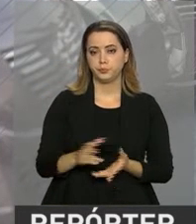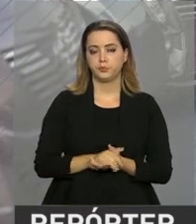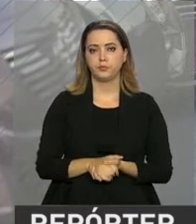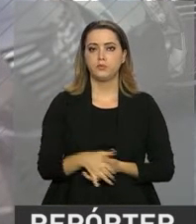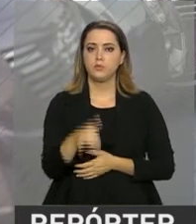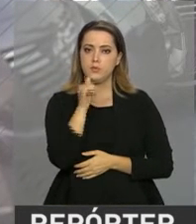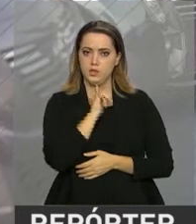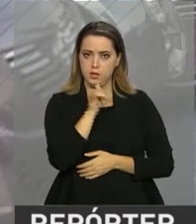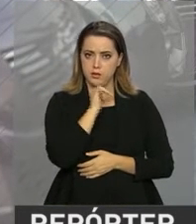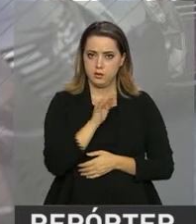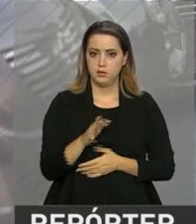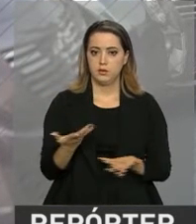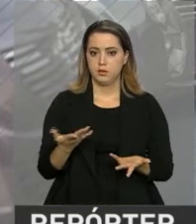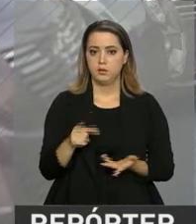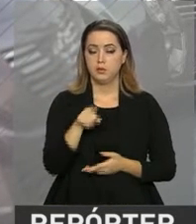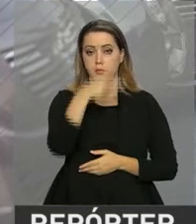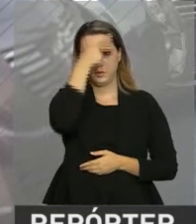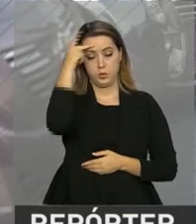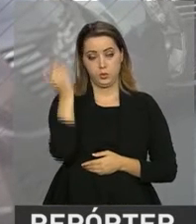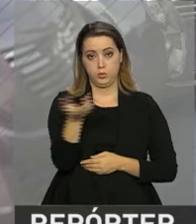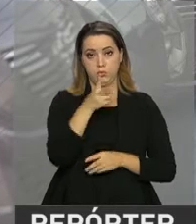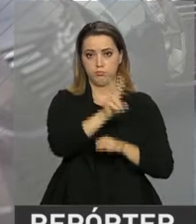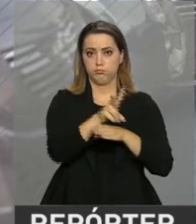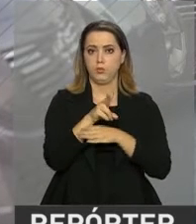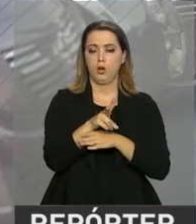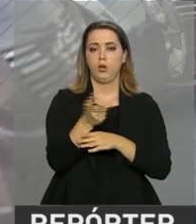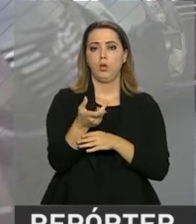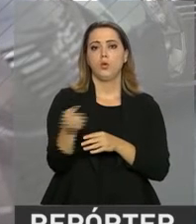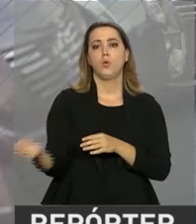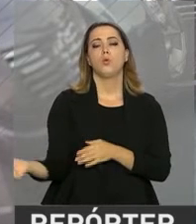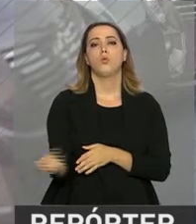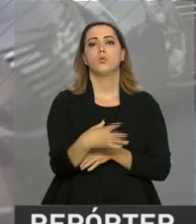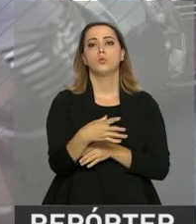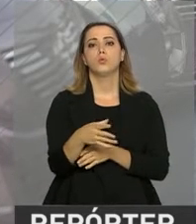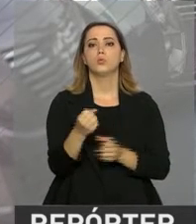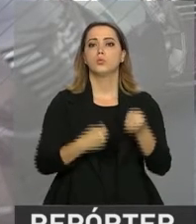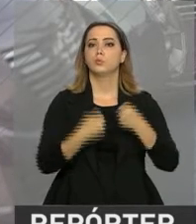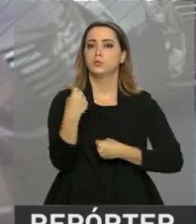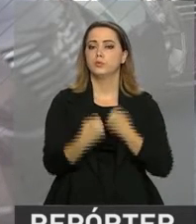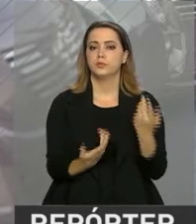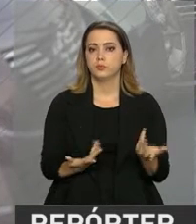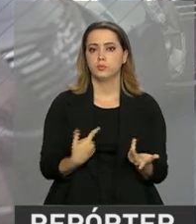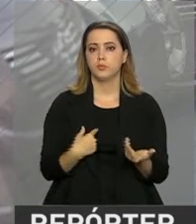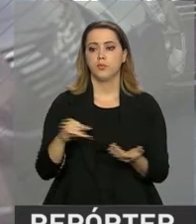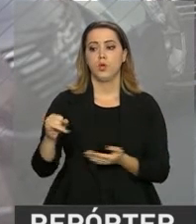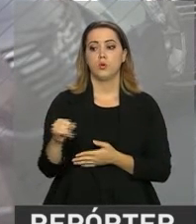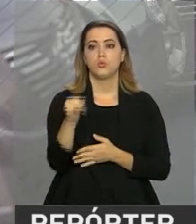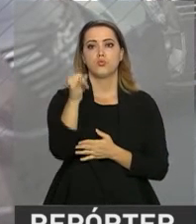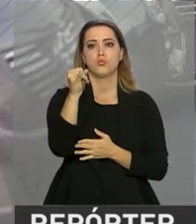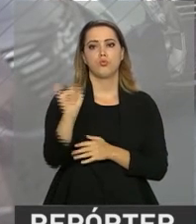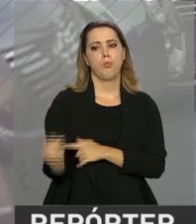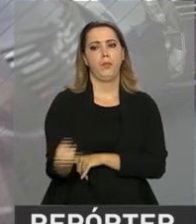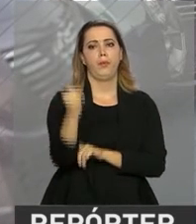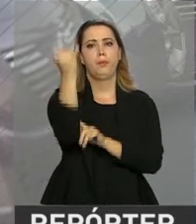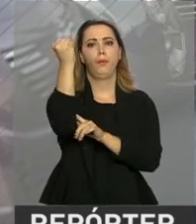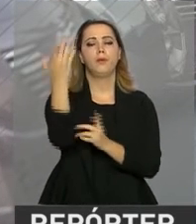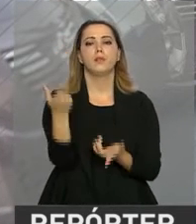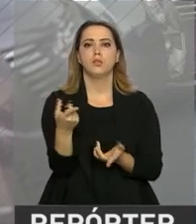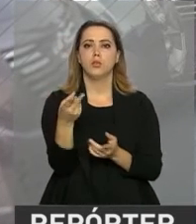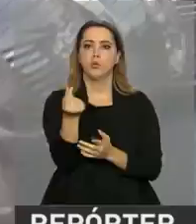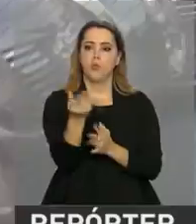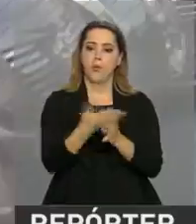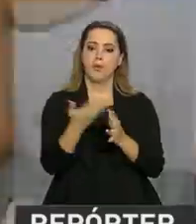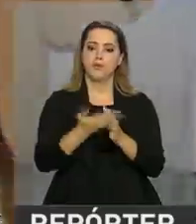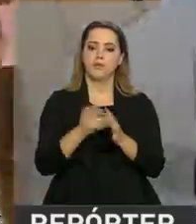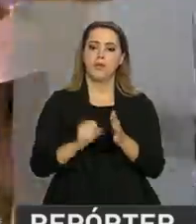se o consumidor pretende fazer um financiamento para trocar de carro, provavelmente vai pagar uma taxa de juros maior, o que resulta em parcelas